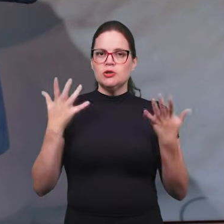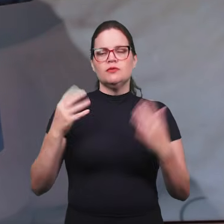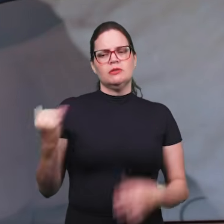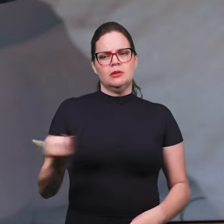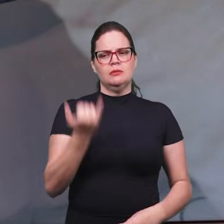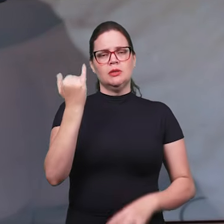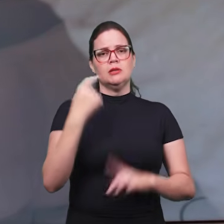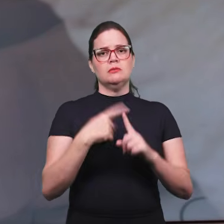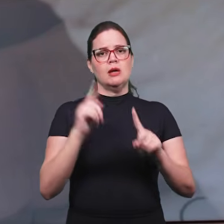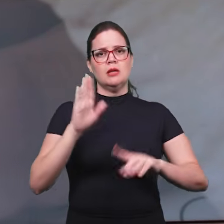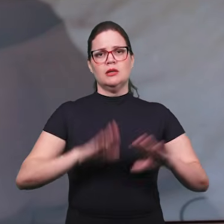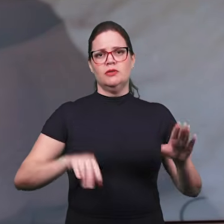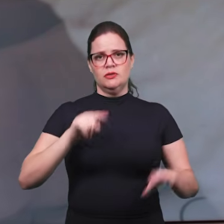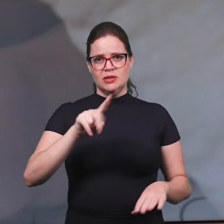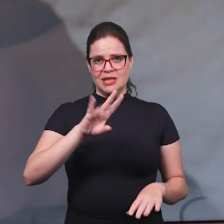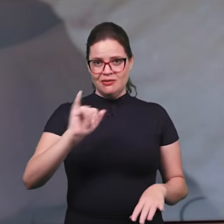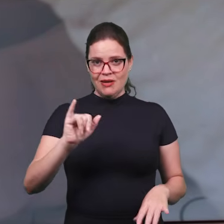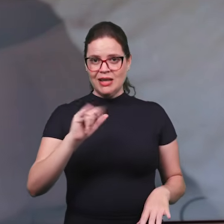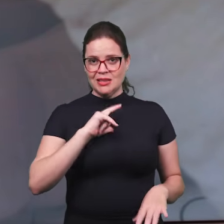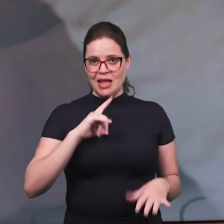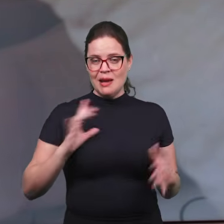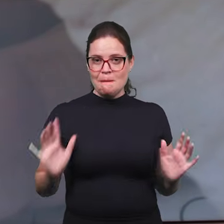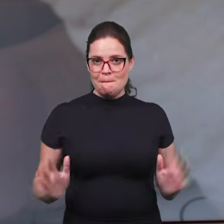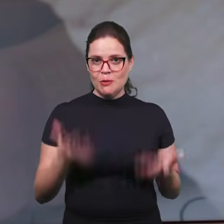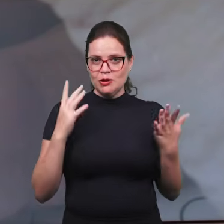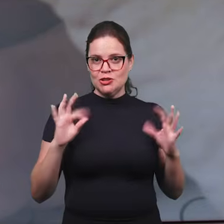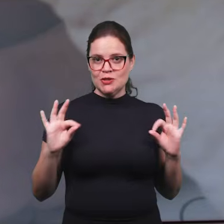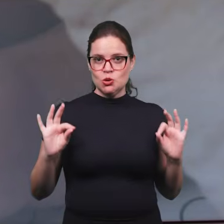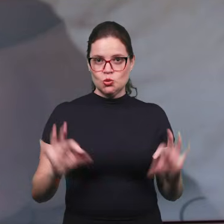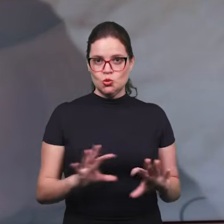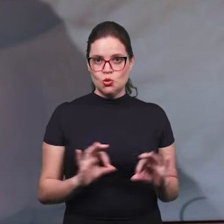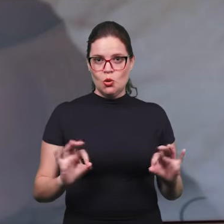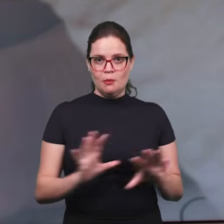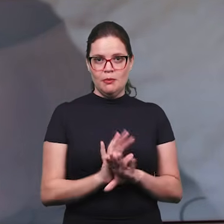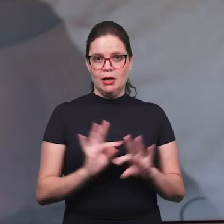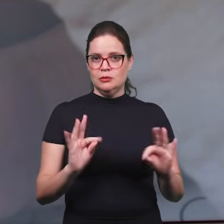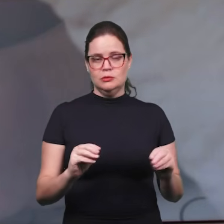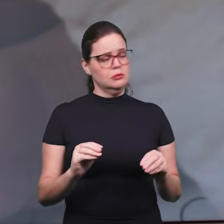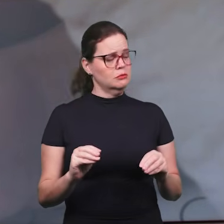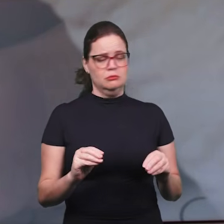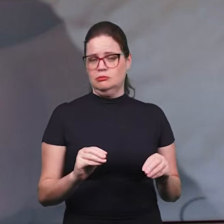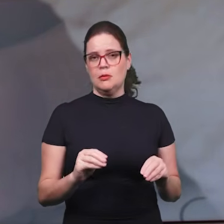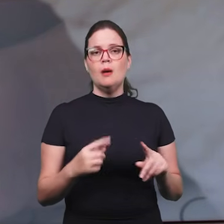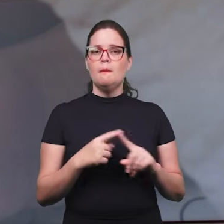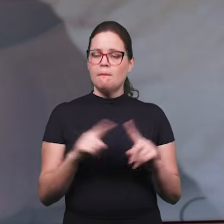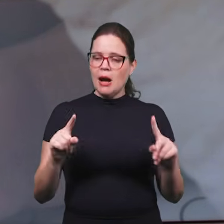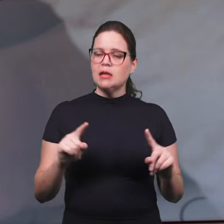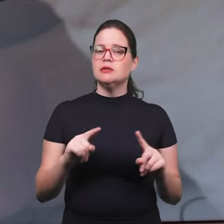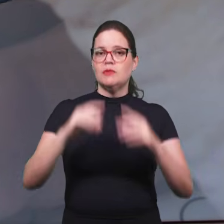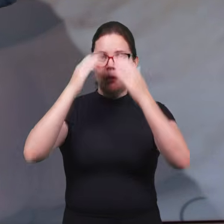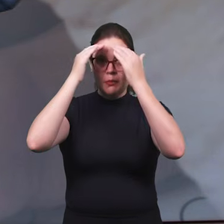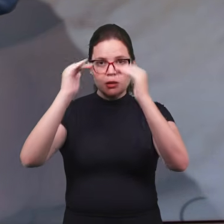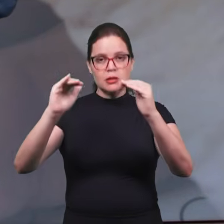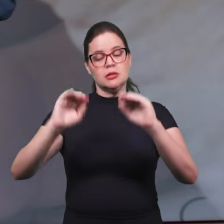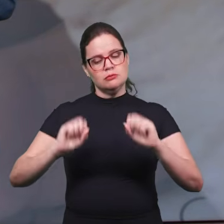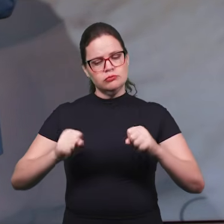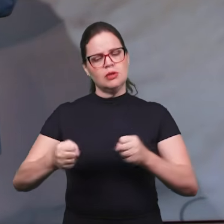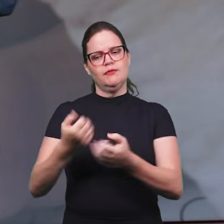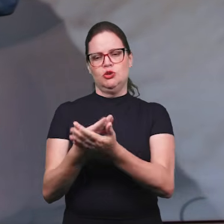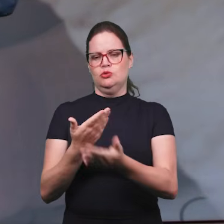Motivação também é importante, mas às vezes você não vai estar tão motivado para estudar, mas vai estudar da mesma forma. Tudo bem?